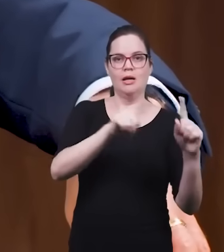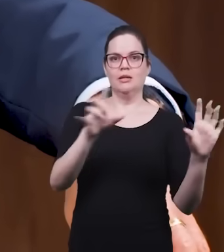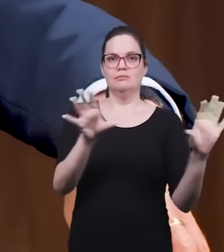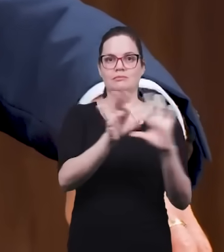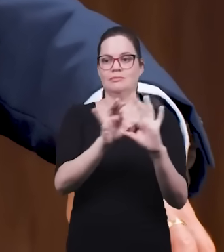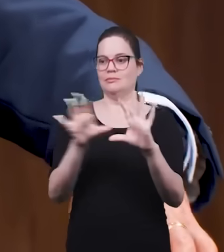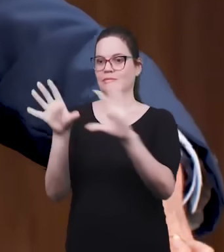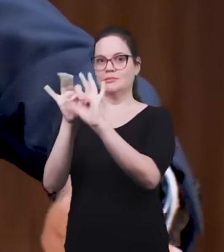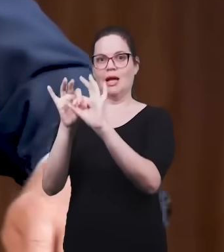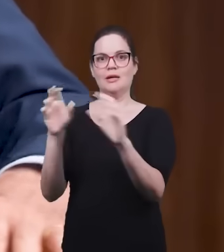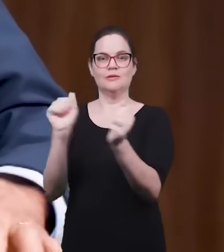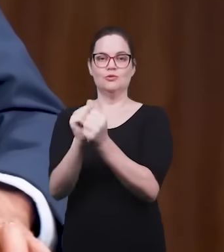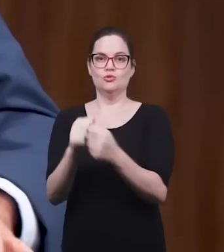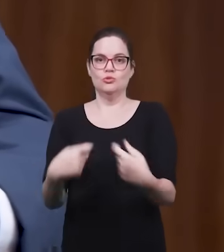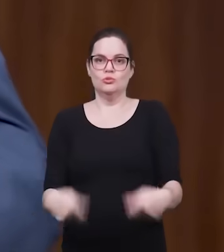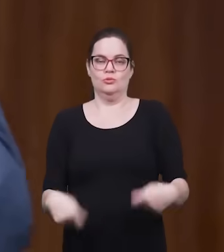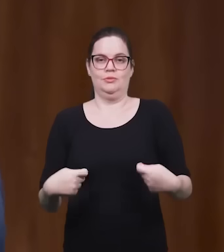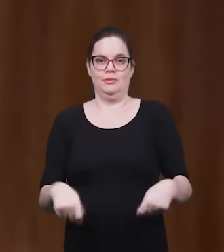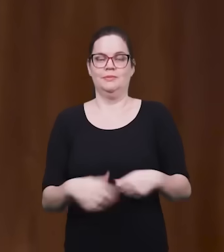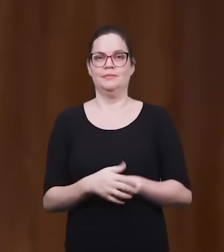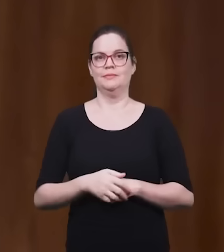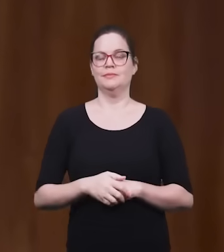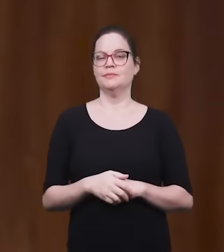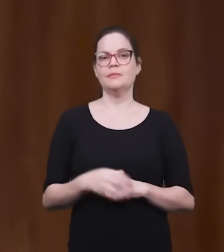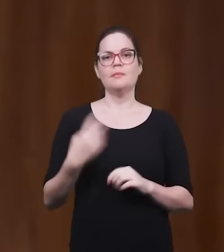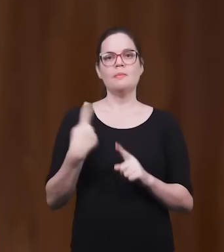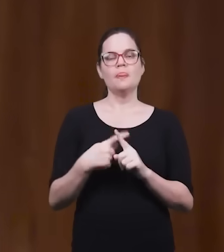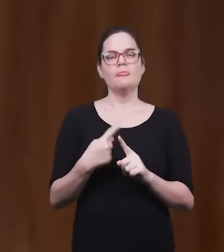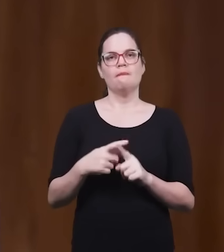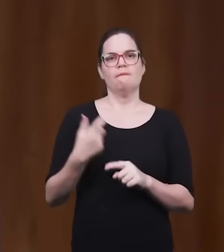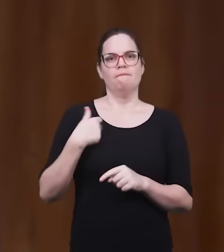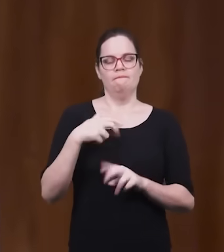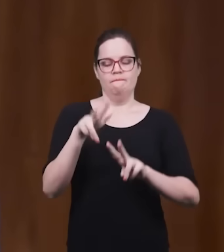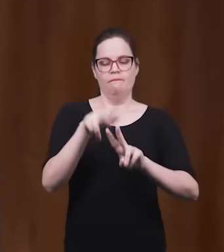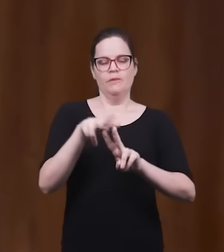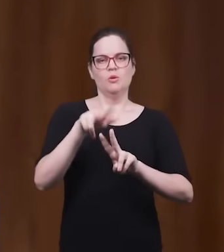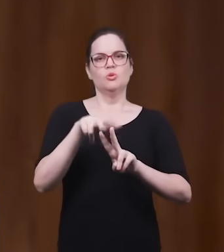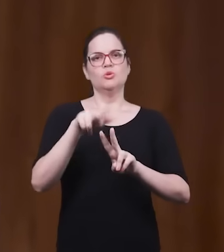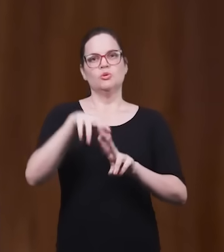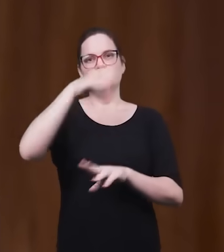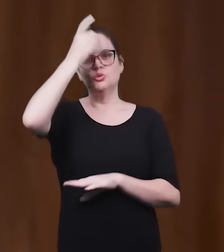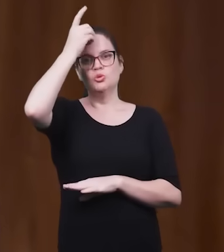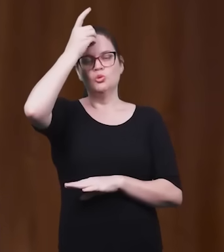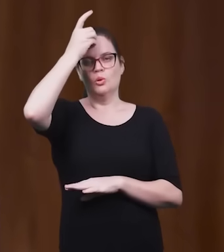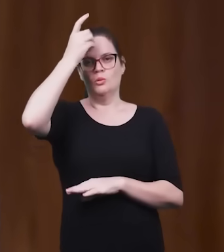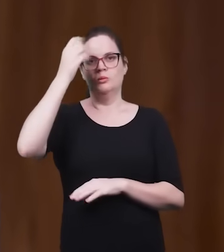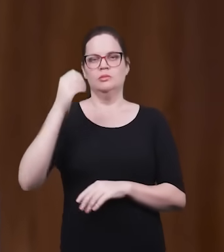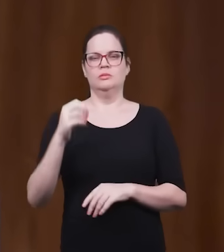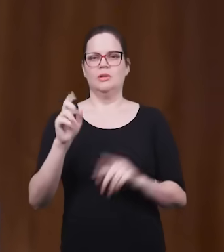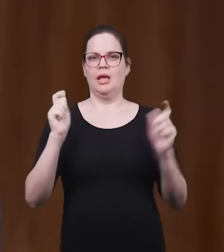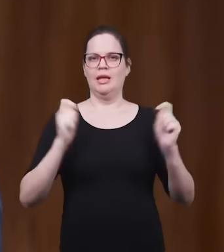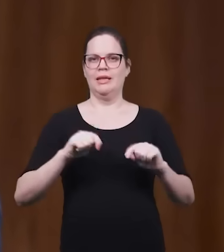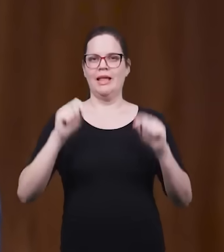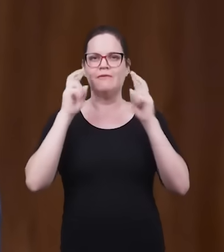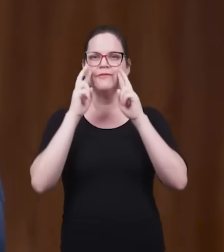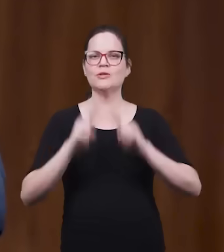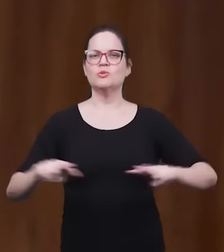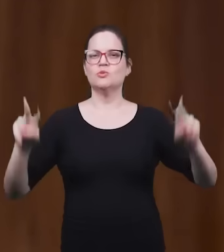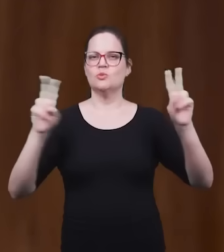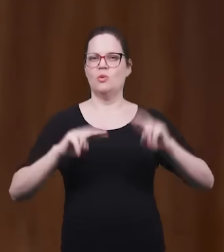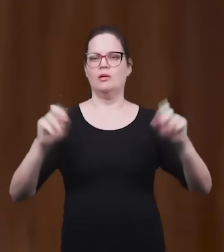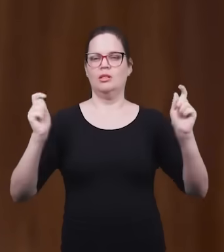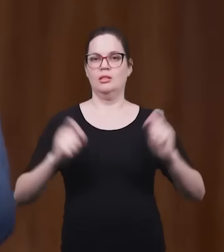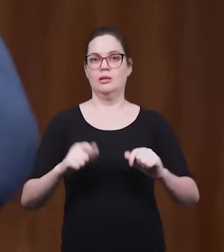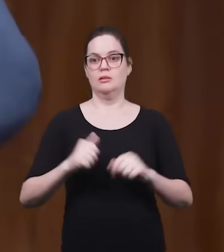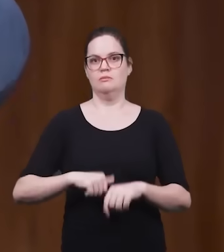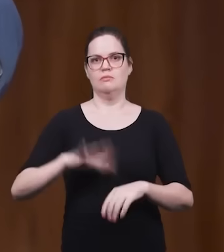esses dois dons, talvez sejam os dons, assim, do ponto de vista visível, de mais